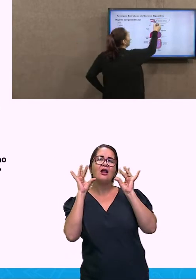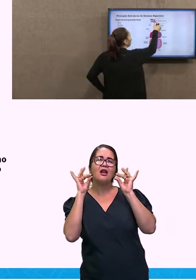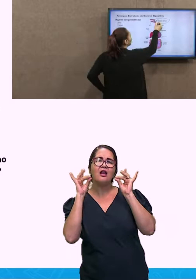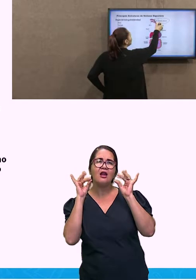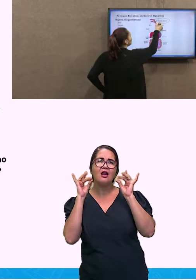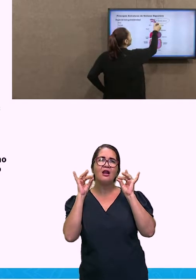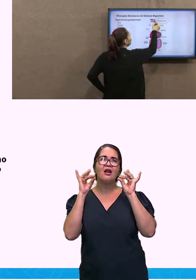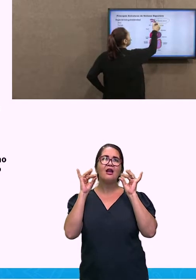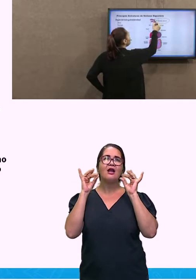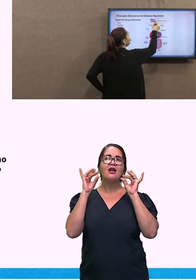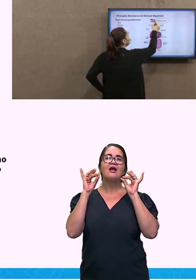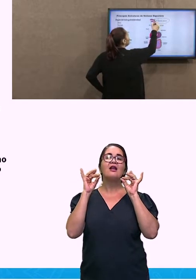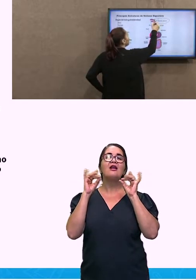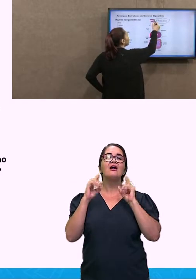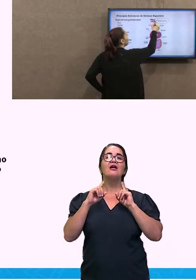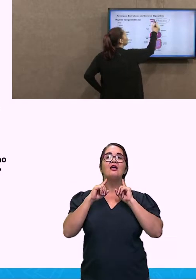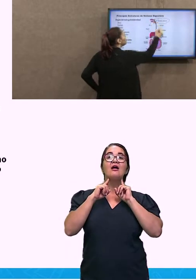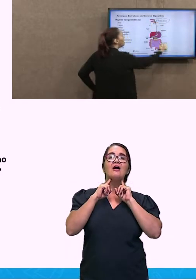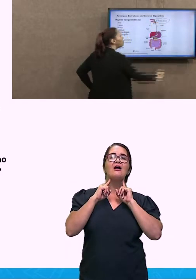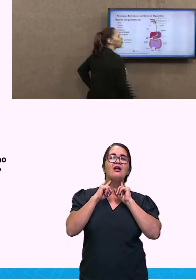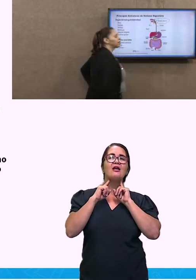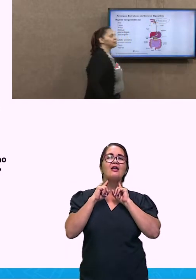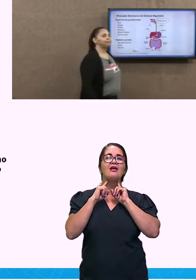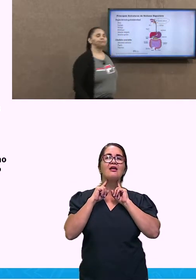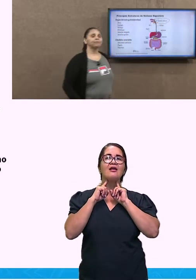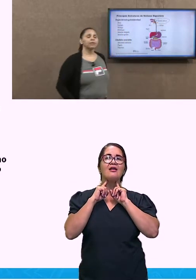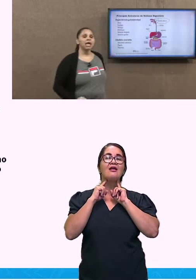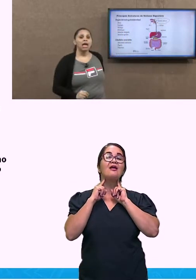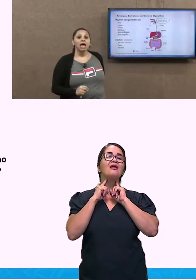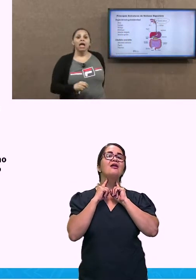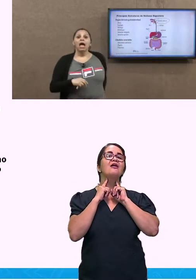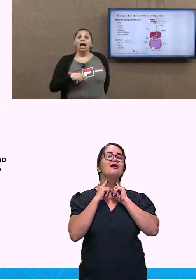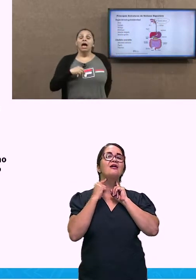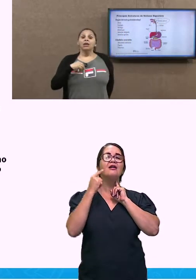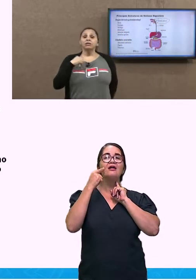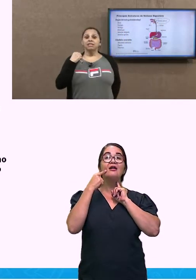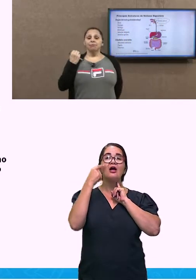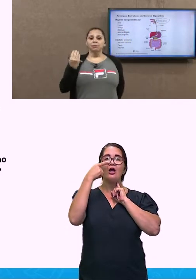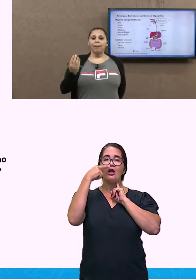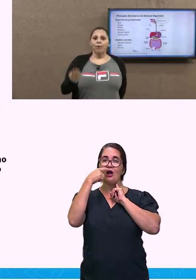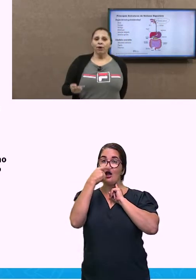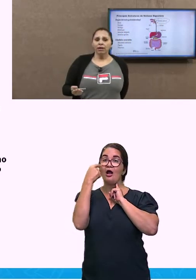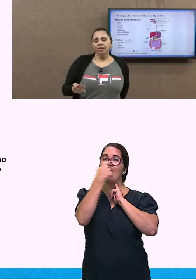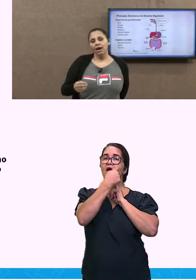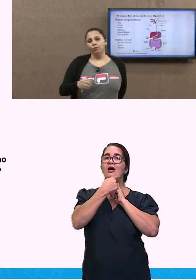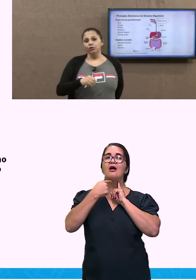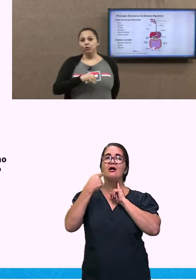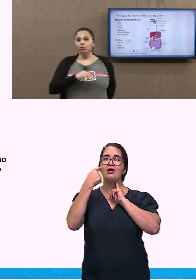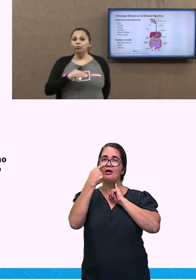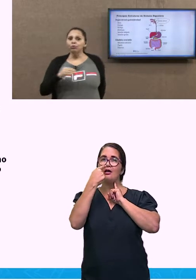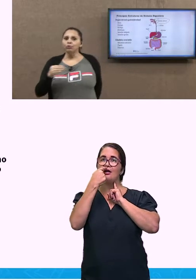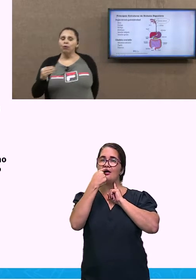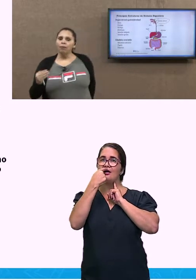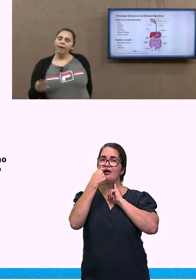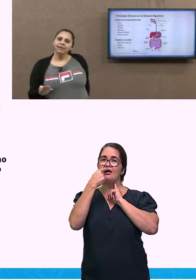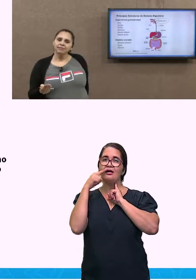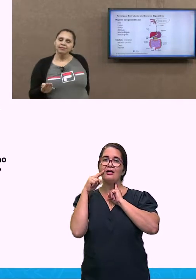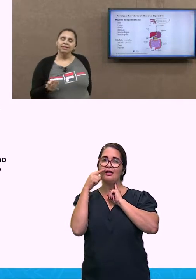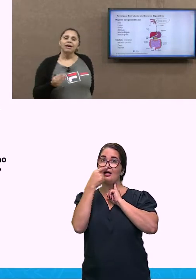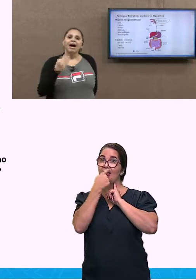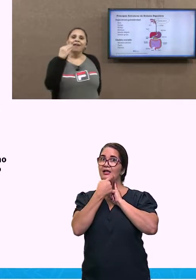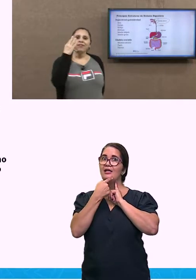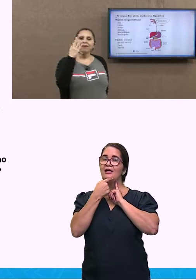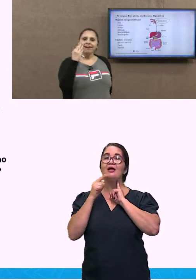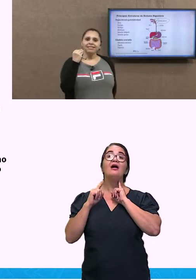na parte inferior da boca. Nós temos a boca, que é onde tudo